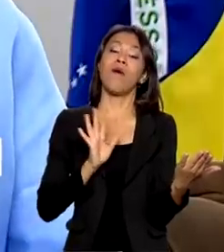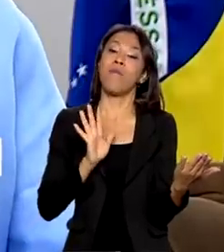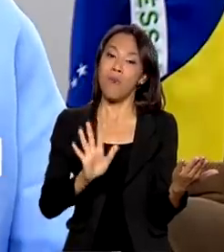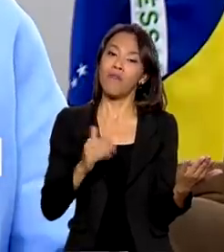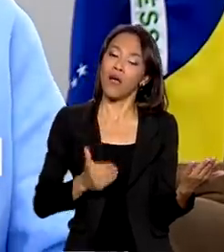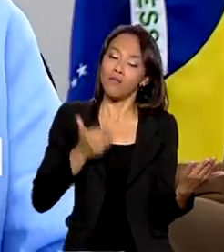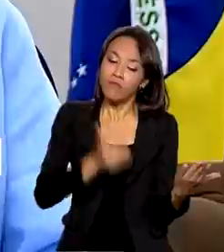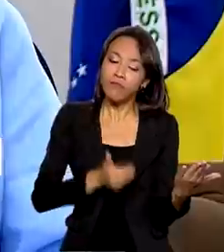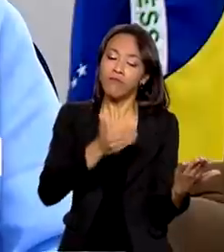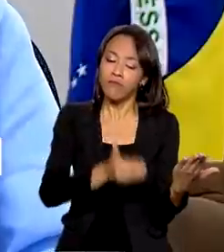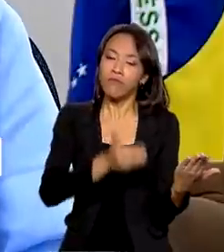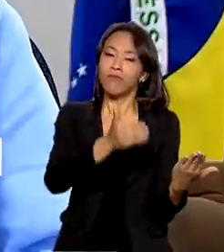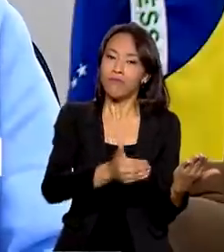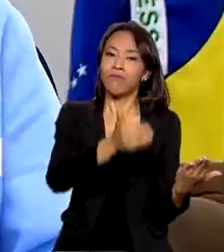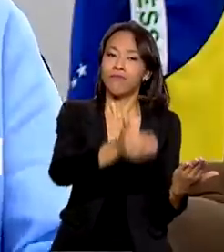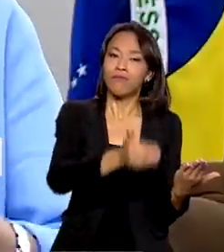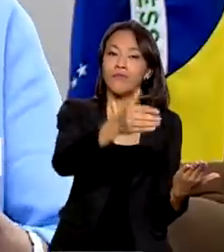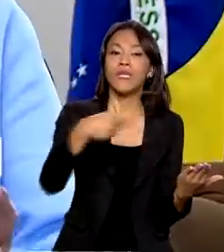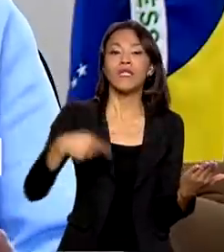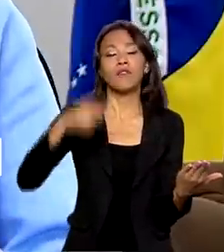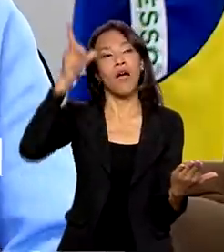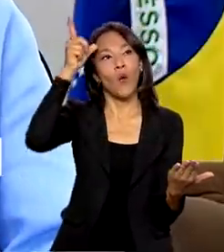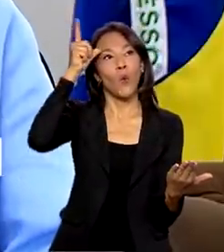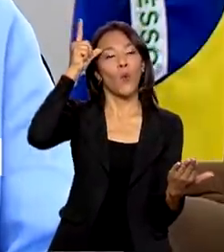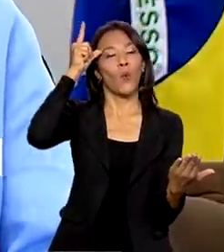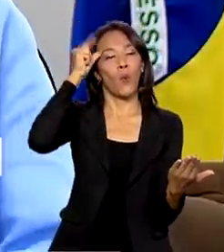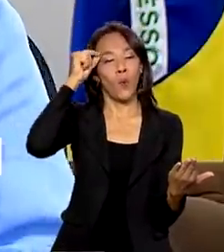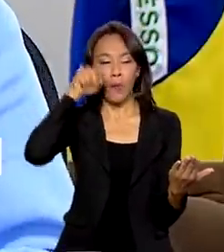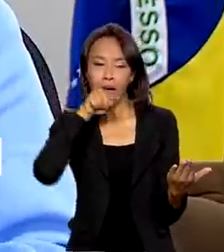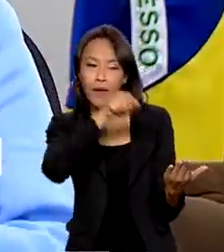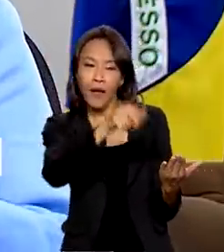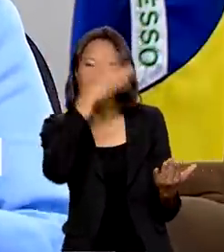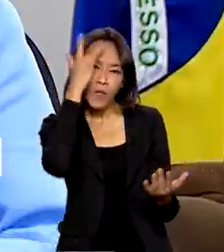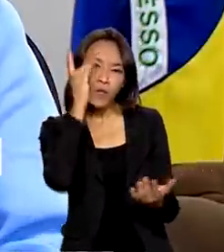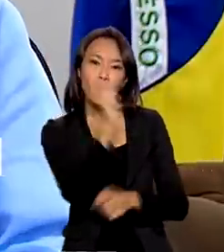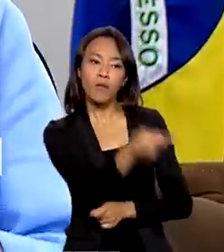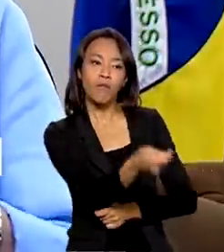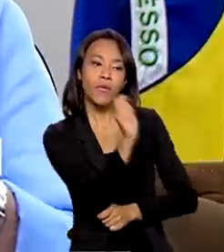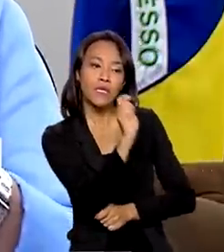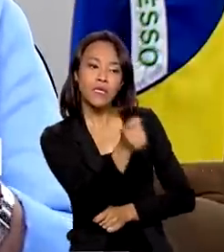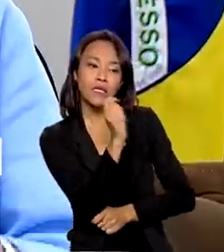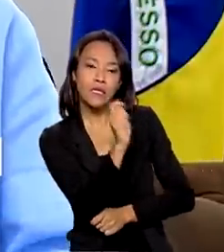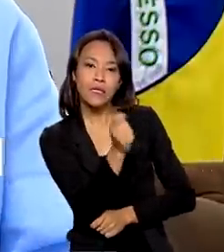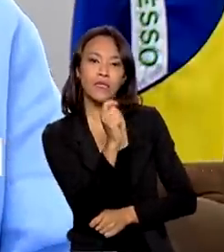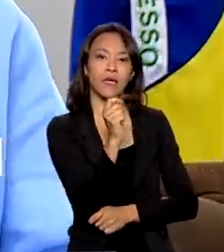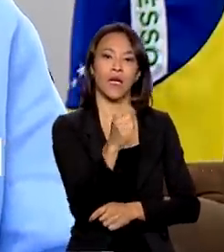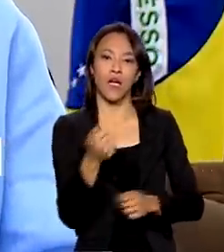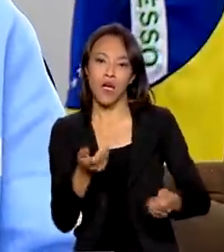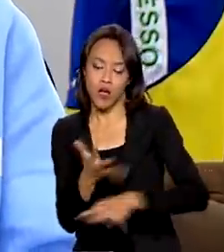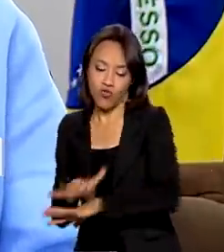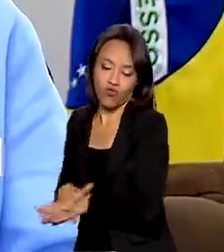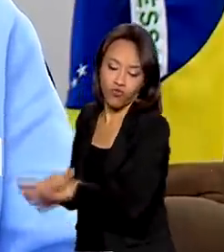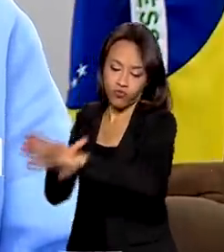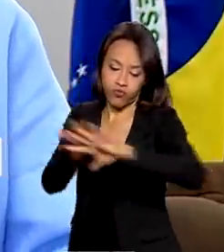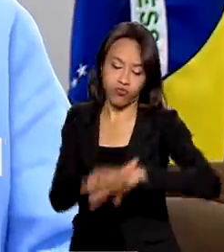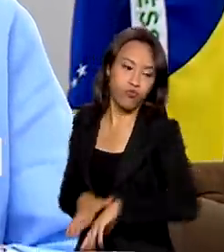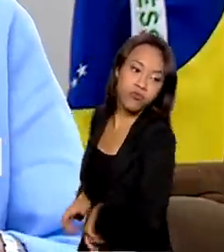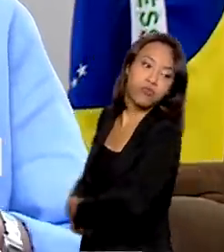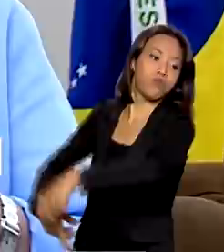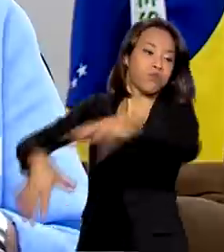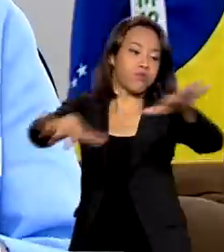vem caminhando Isso vai trazer tranquilidade para aquele pescador principalmente para os pequenos para os pescadores